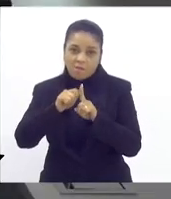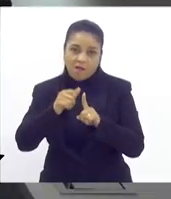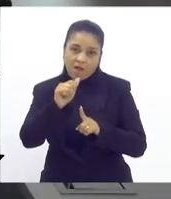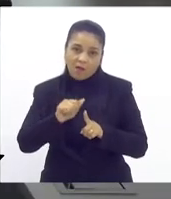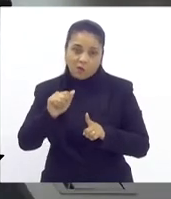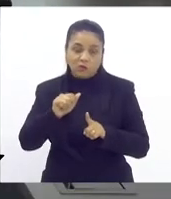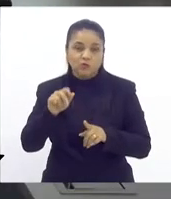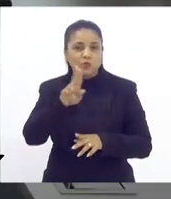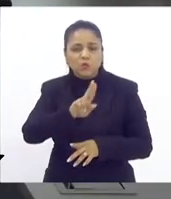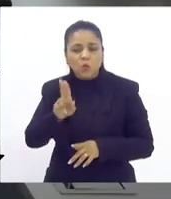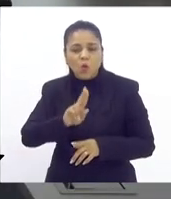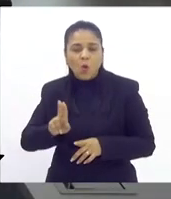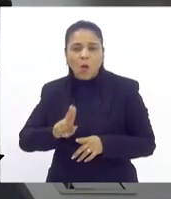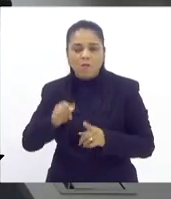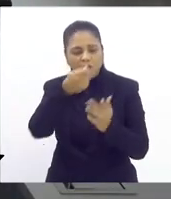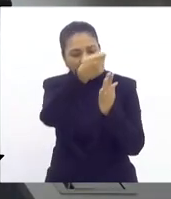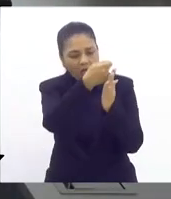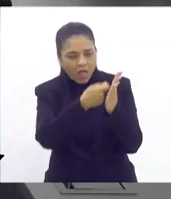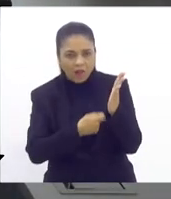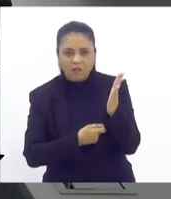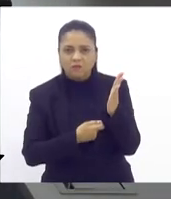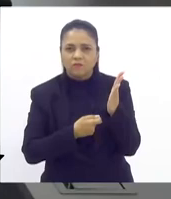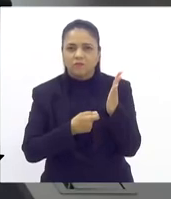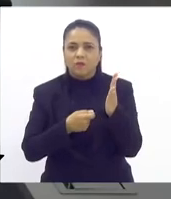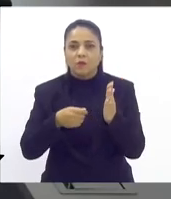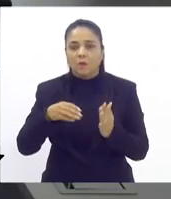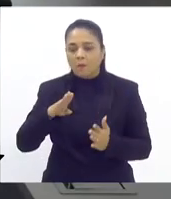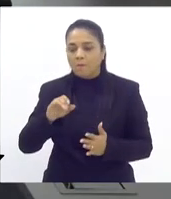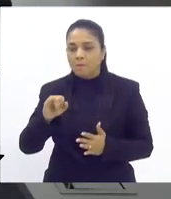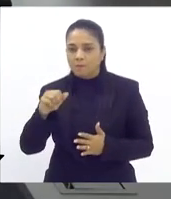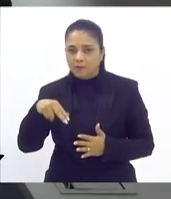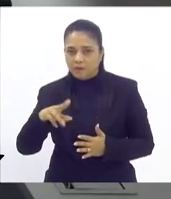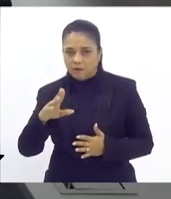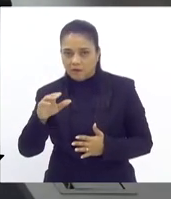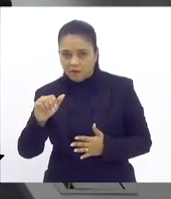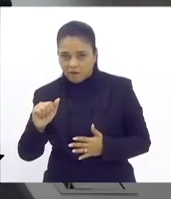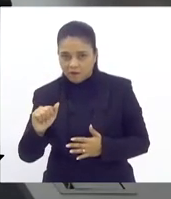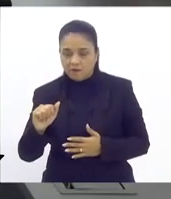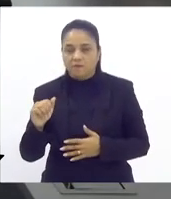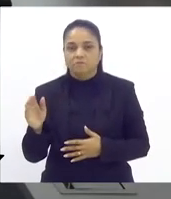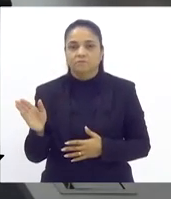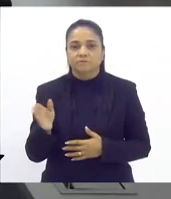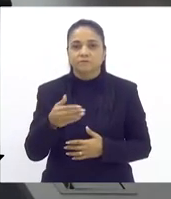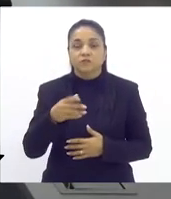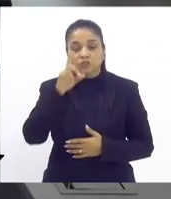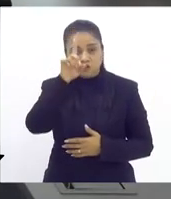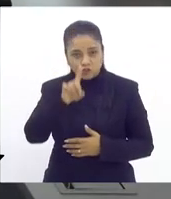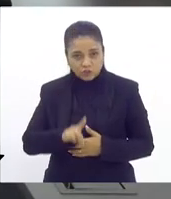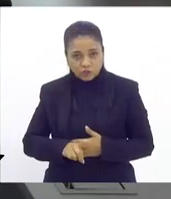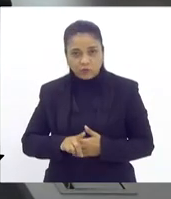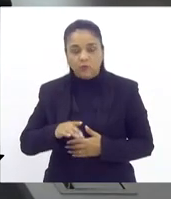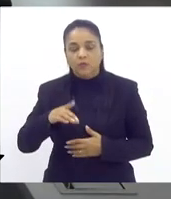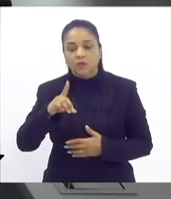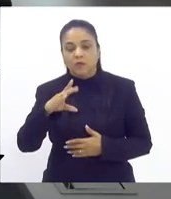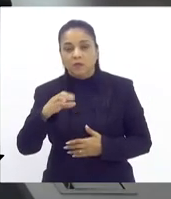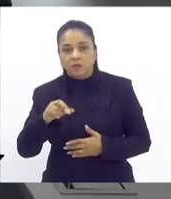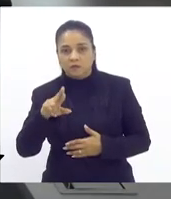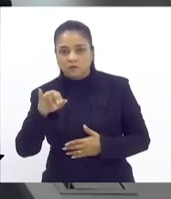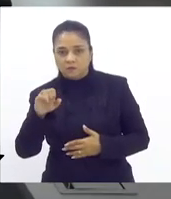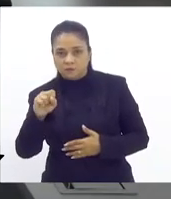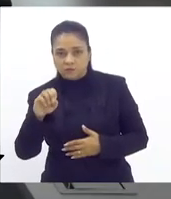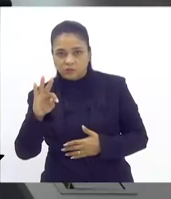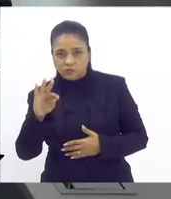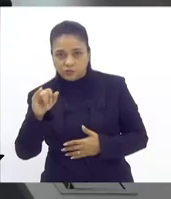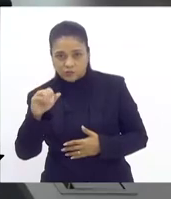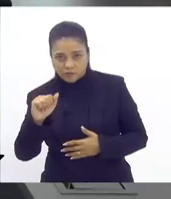financeiro divulgado pela empresa é Bianca Giovana Vanderlei mascaro diretora Cristiane delarte Dias